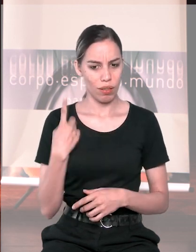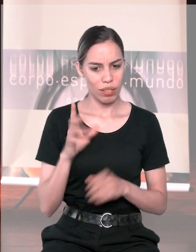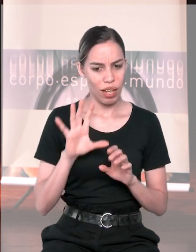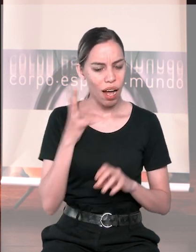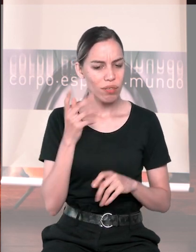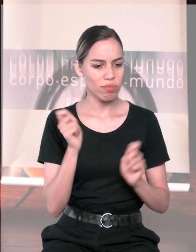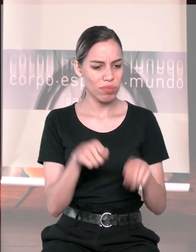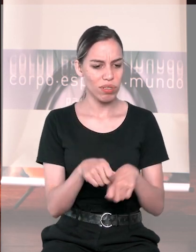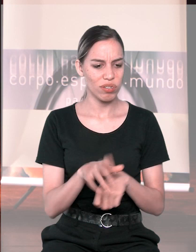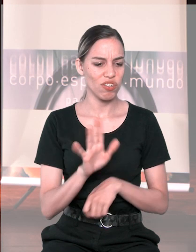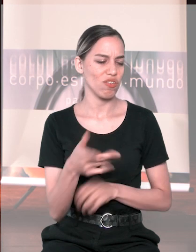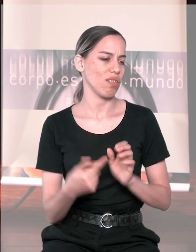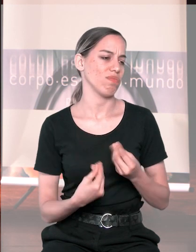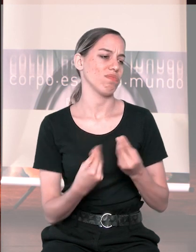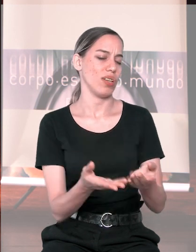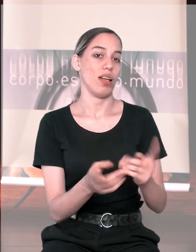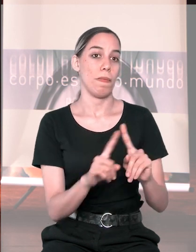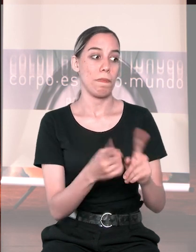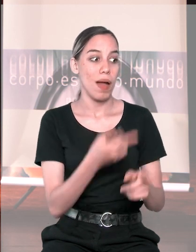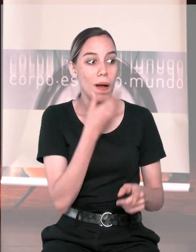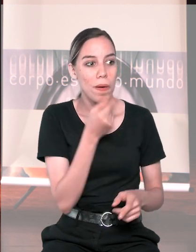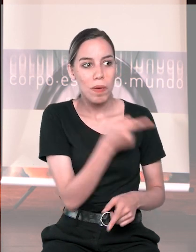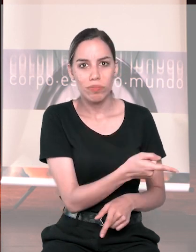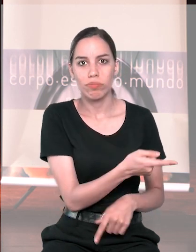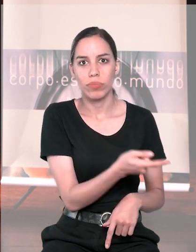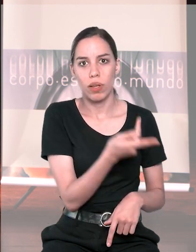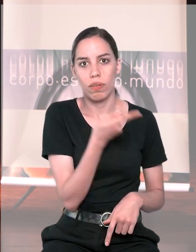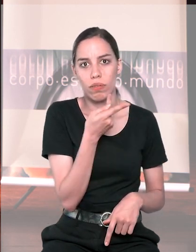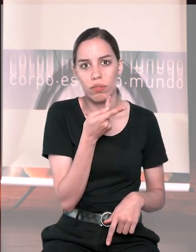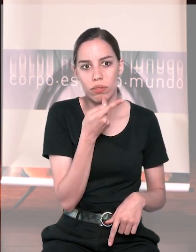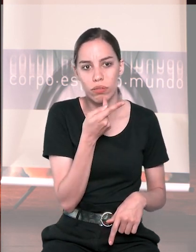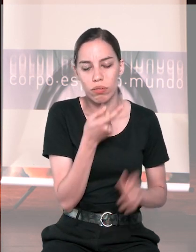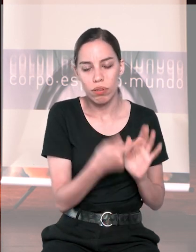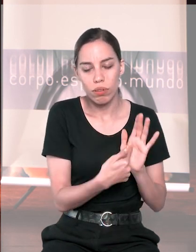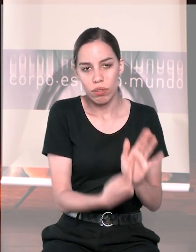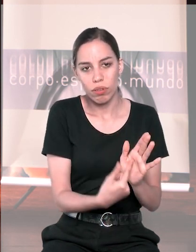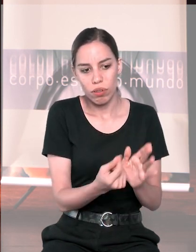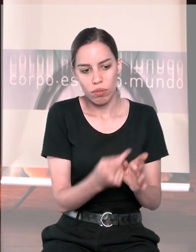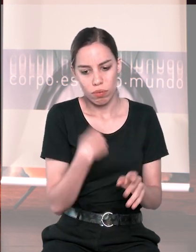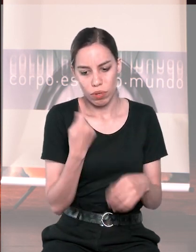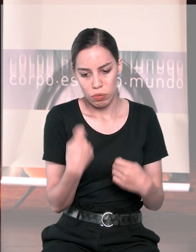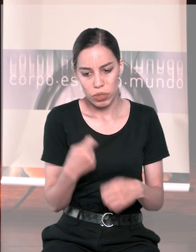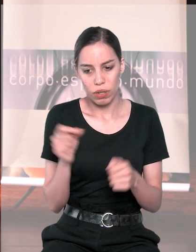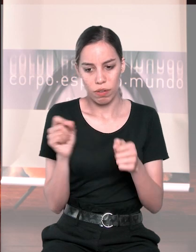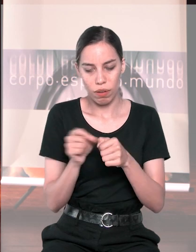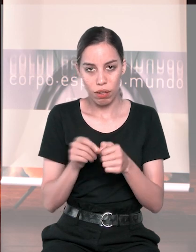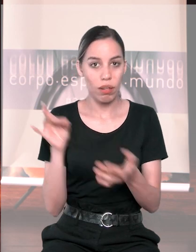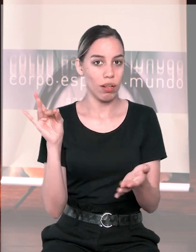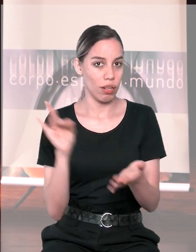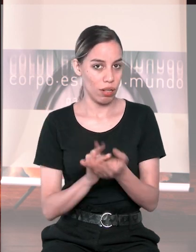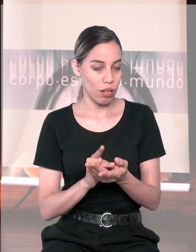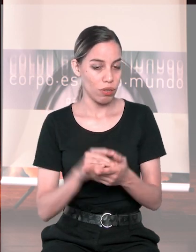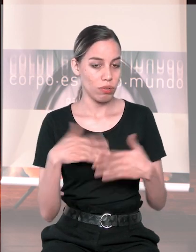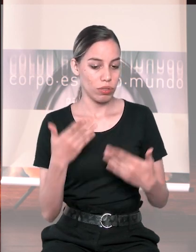dadas. E o que o Leonardo percebe é que você precisa produzir. E entre essas possibilidades, quando você realmente